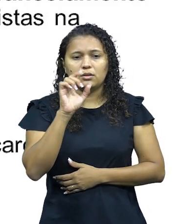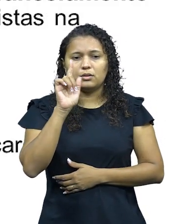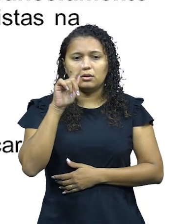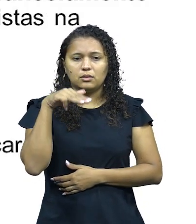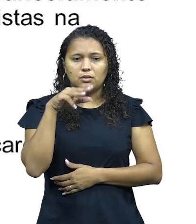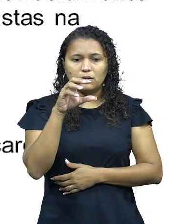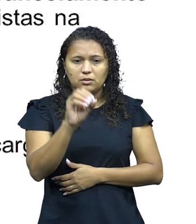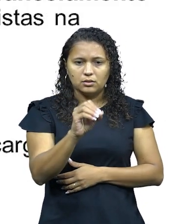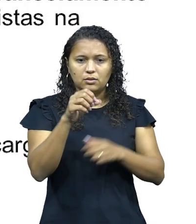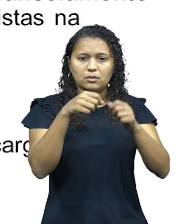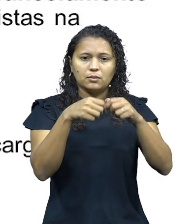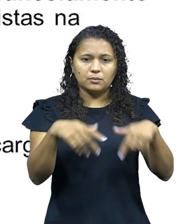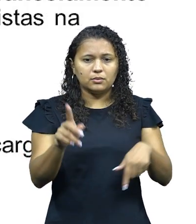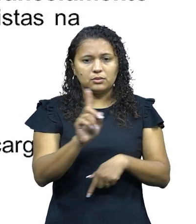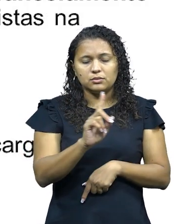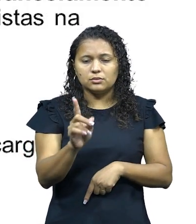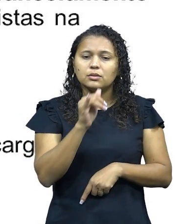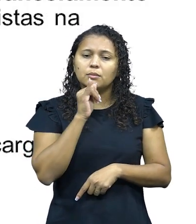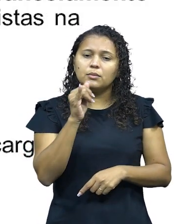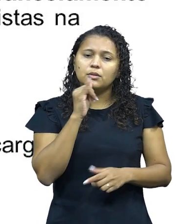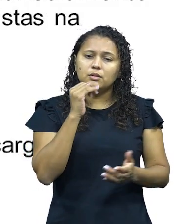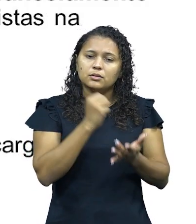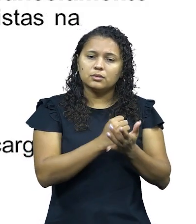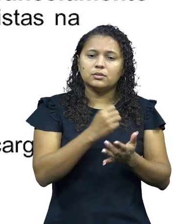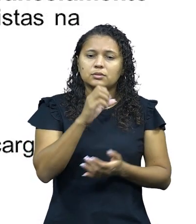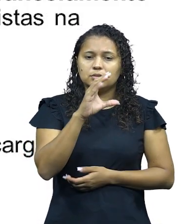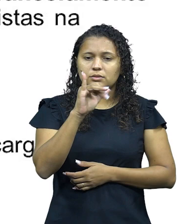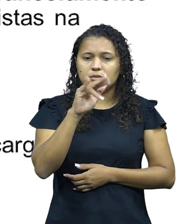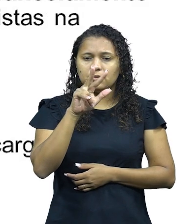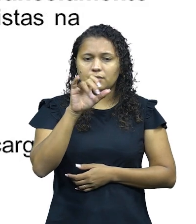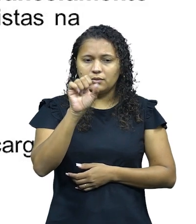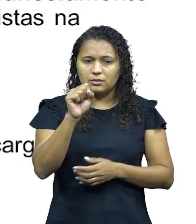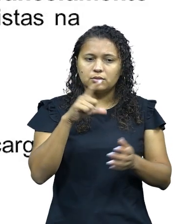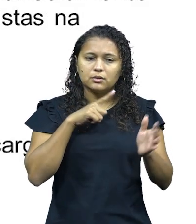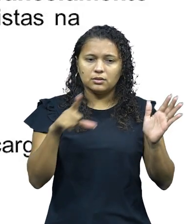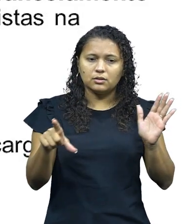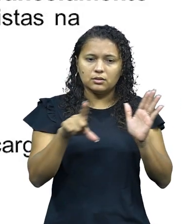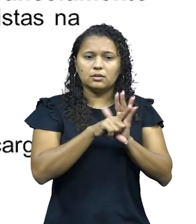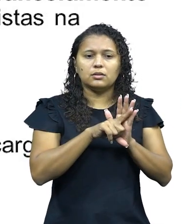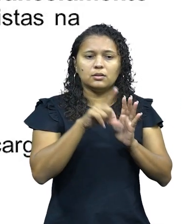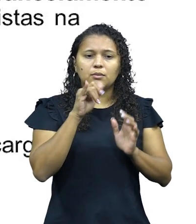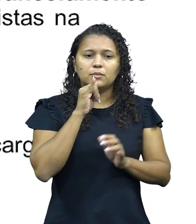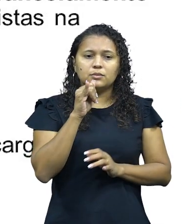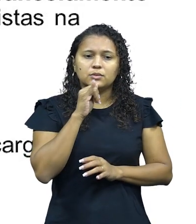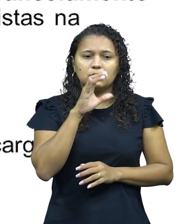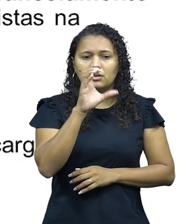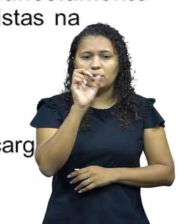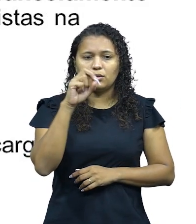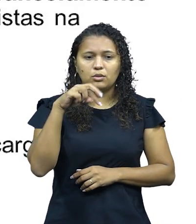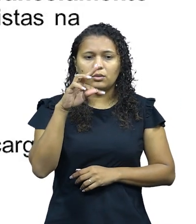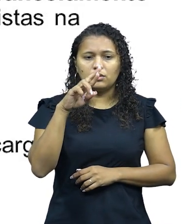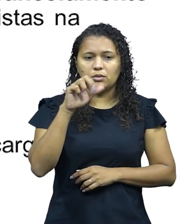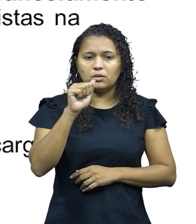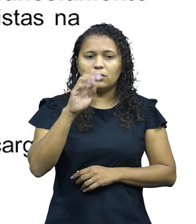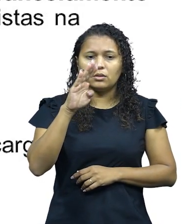ógmo, sem prejuízo das sanções penais e civis previstas na legislação em vigor, nos casos